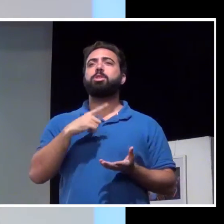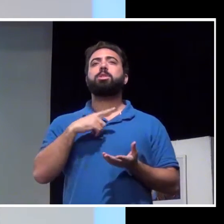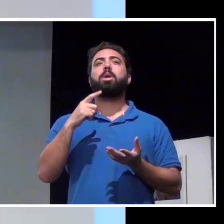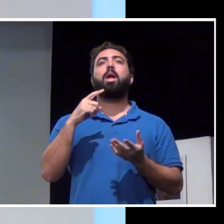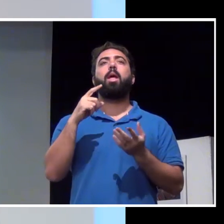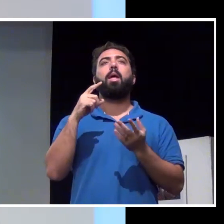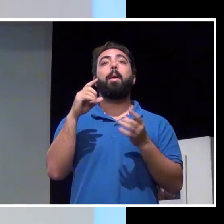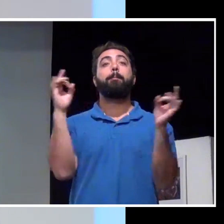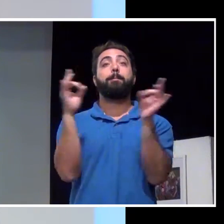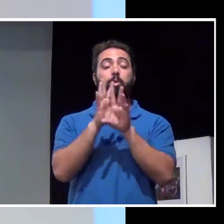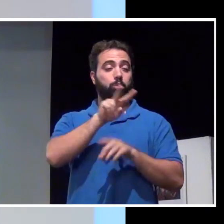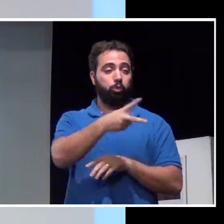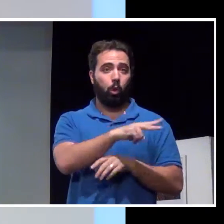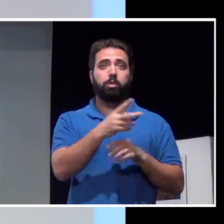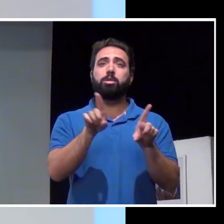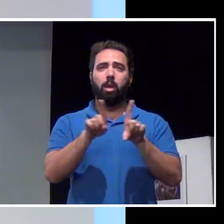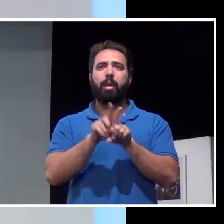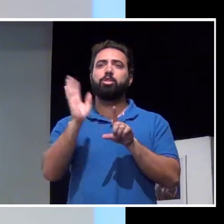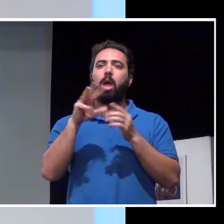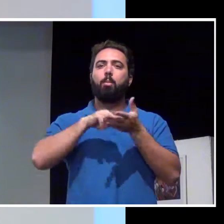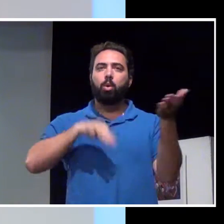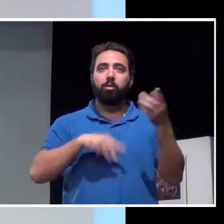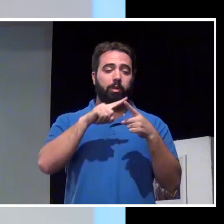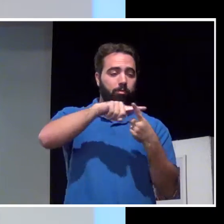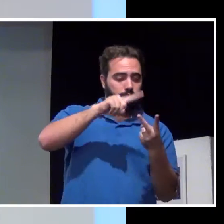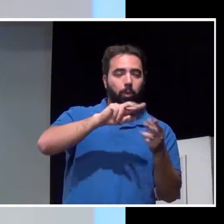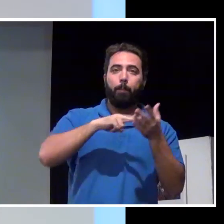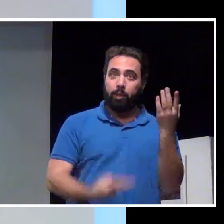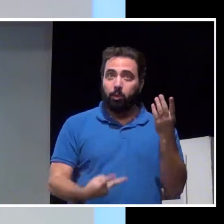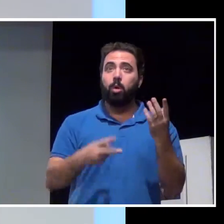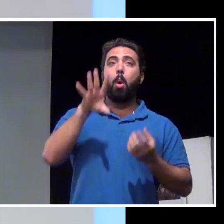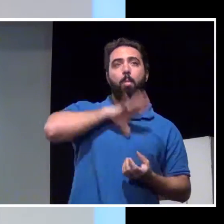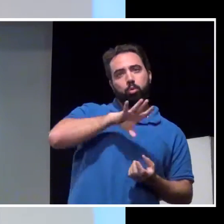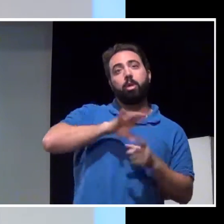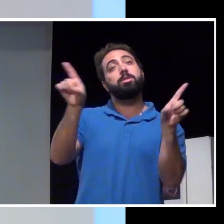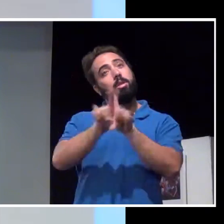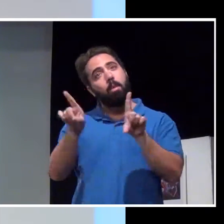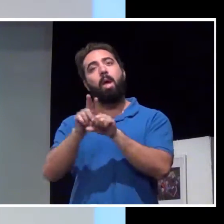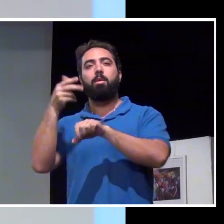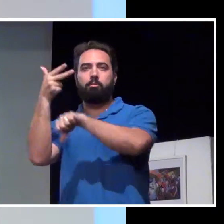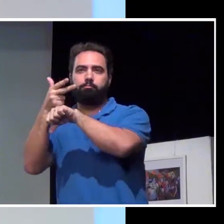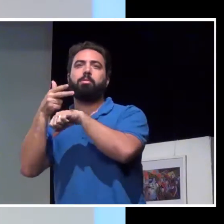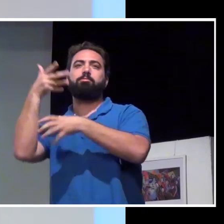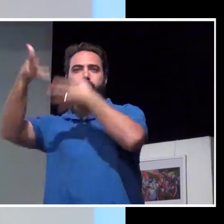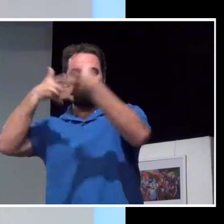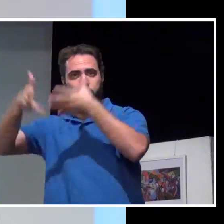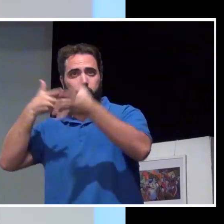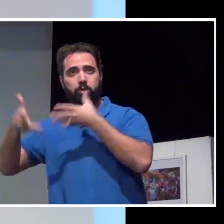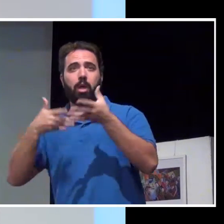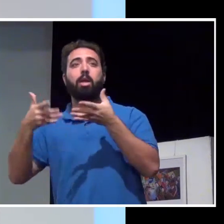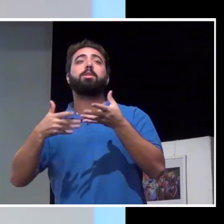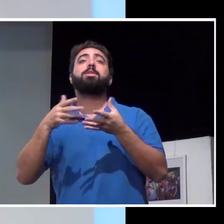o resultado nas duas línguas, bilíngue, de fato, né? Não só um caderno, porque toda monografia aqui